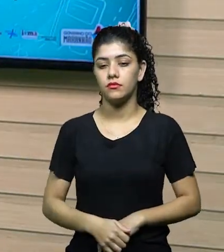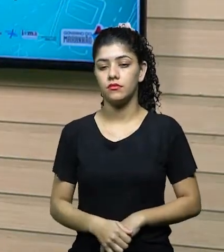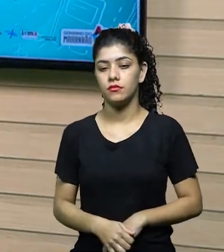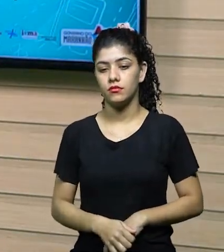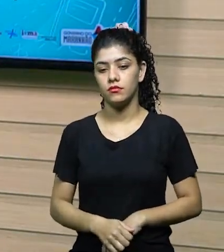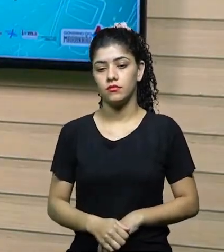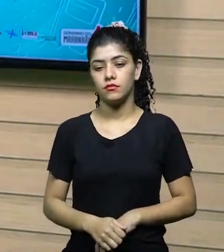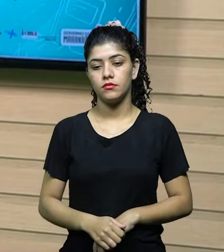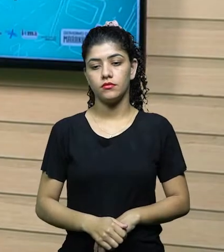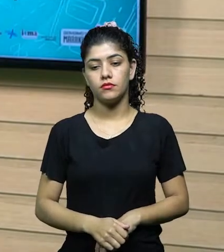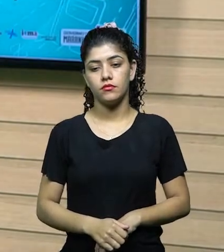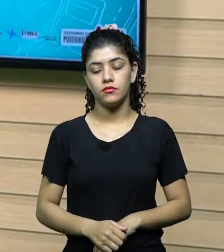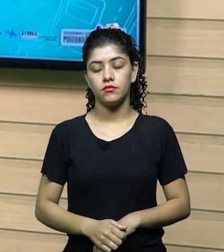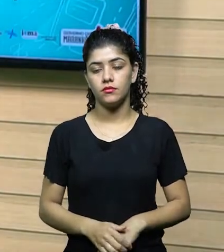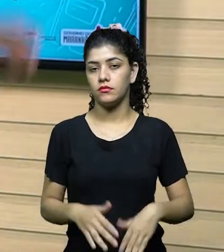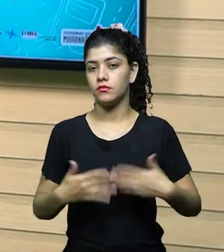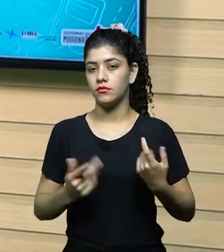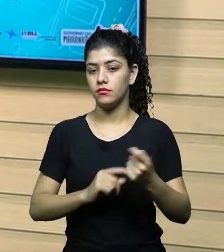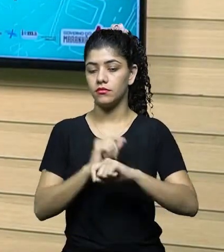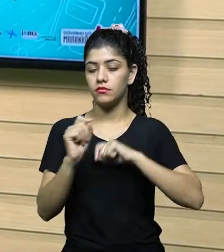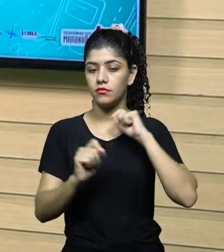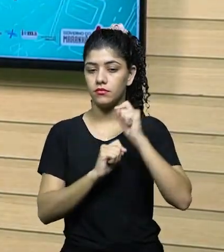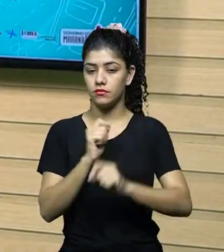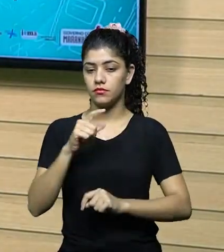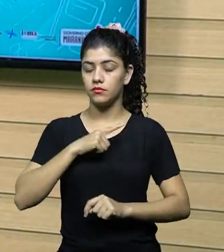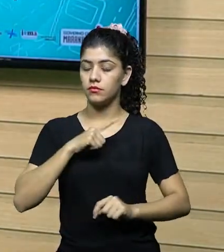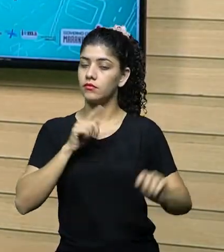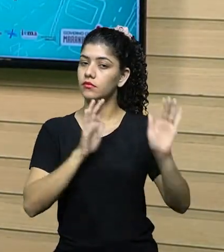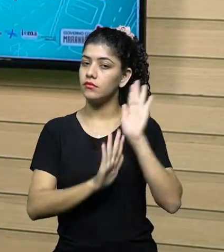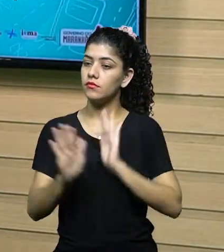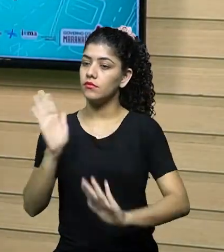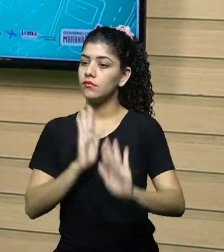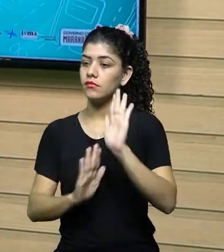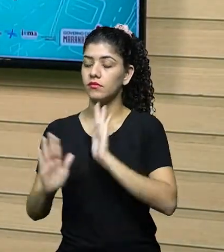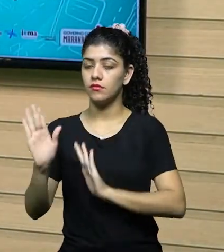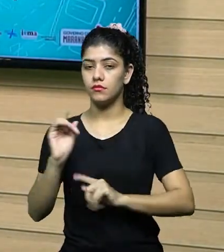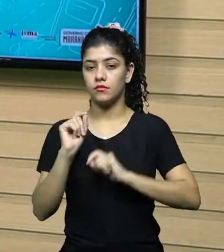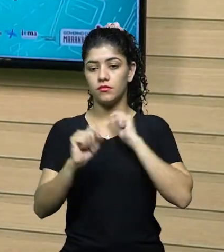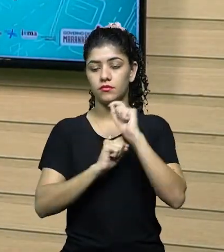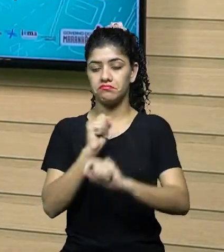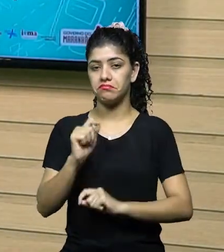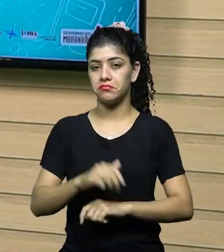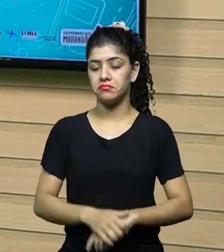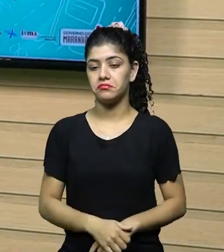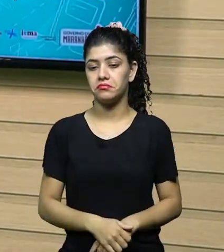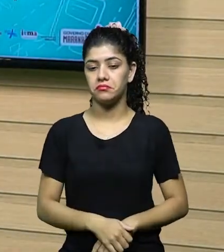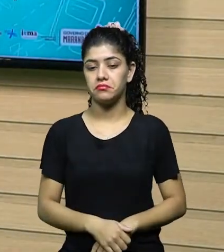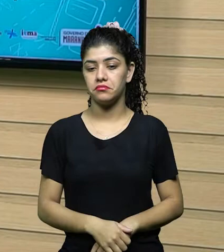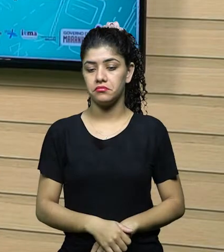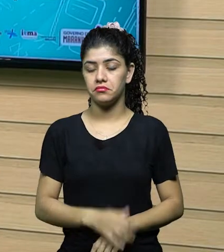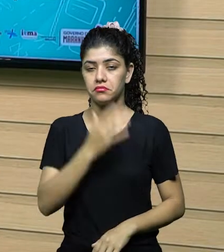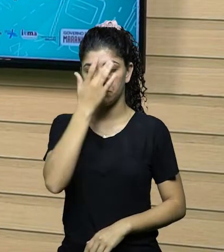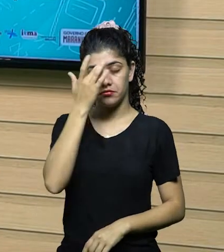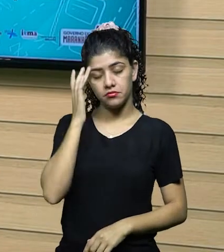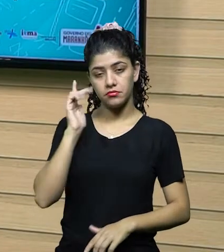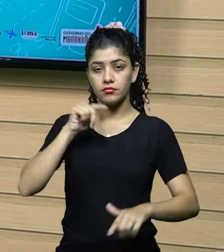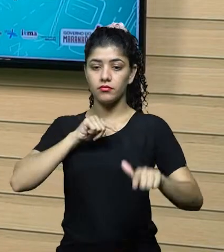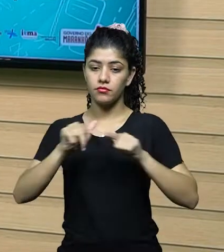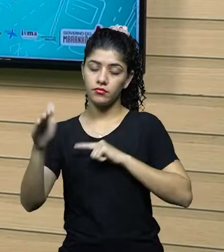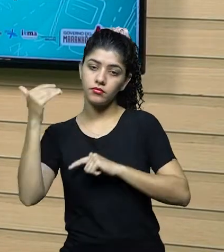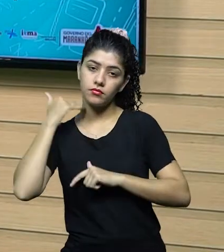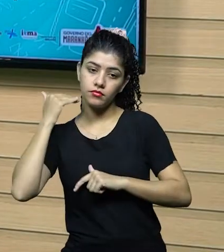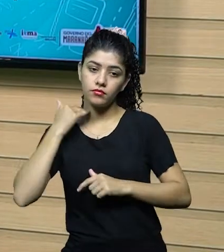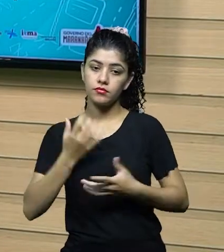o seu lucro. Então, tem que ter muito cuidado, porque o banqueiro, ele sempre vai